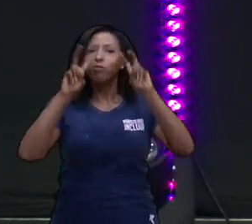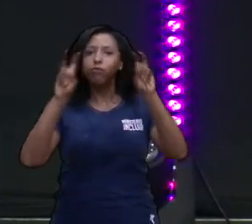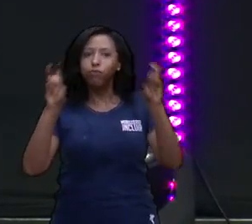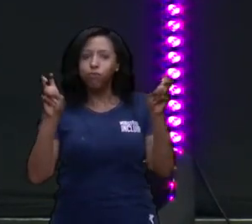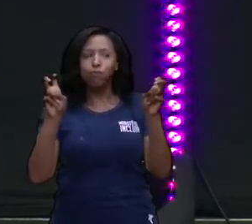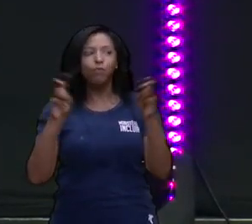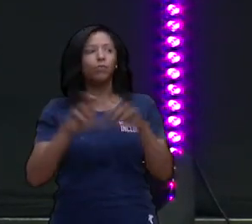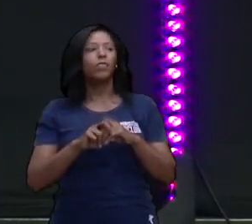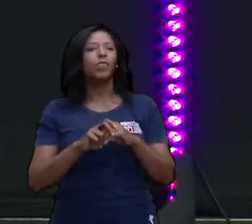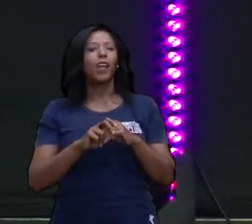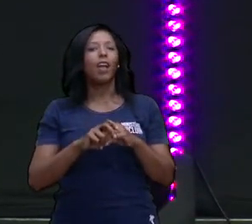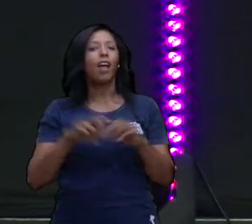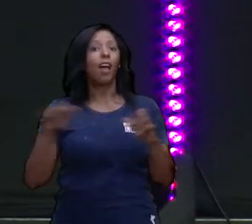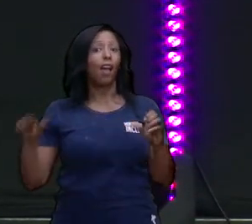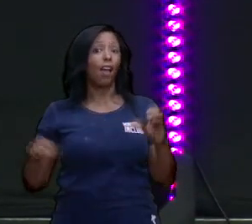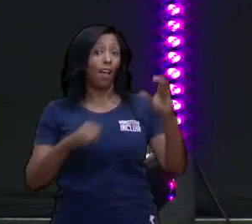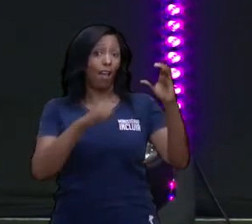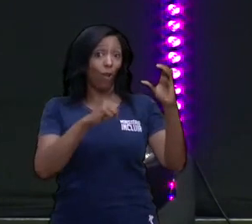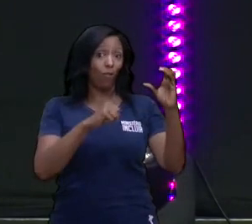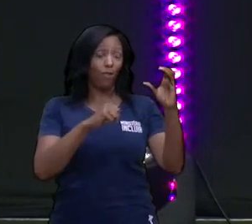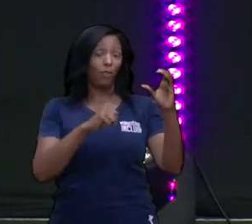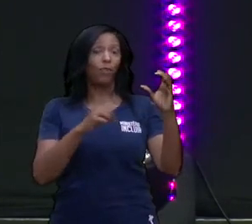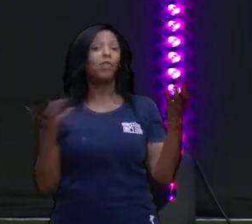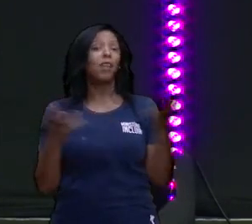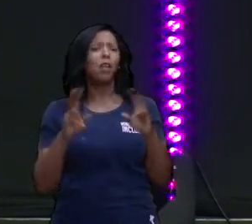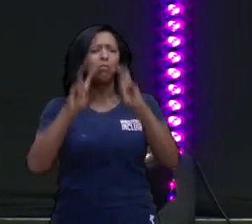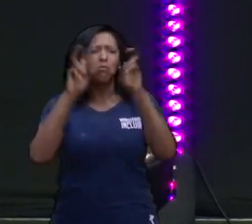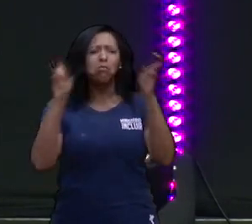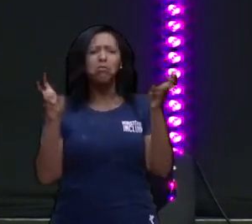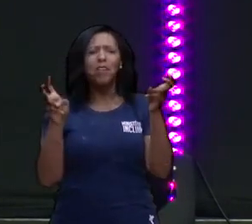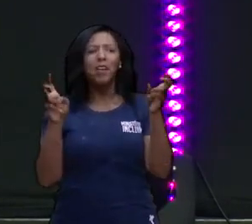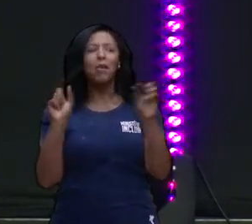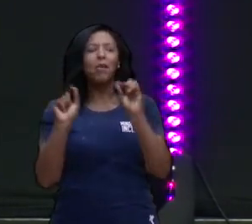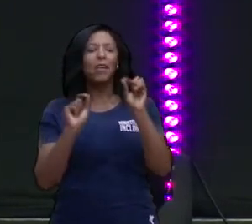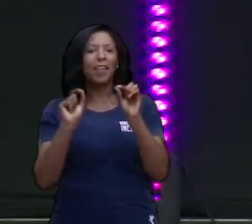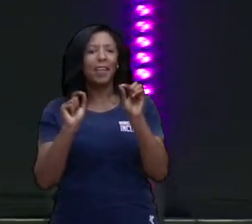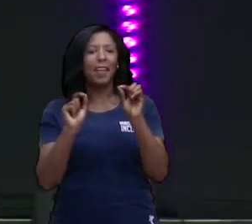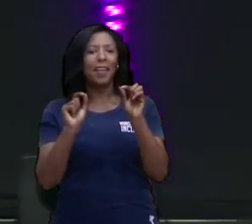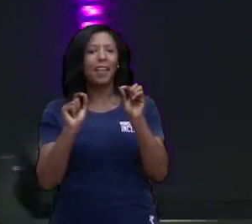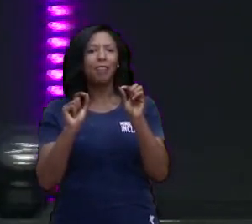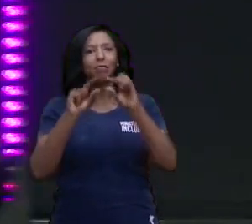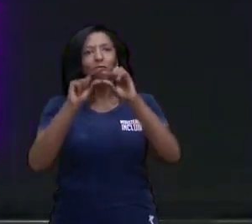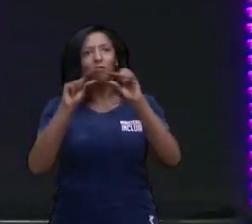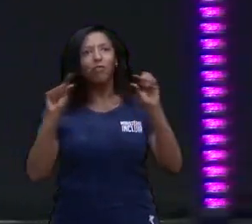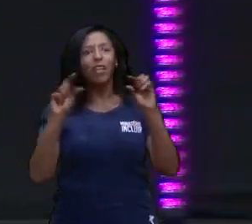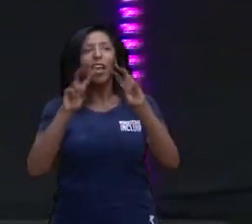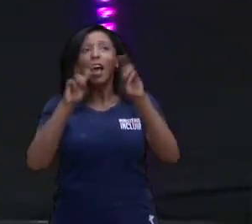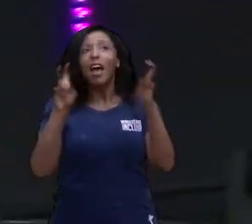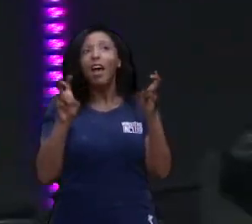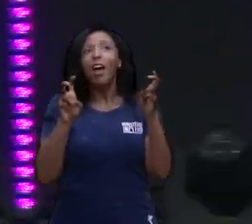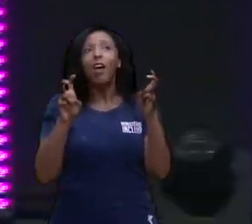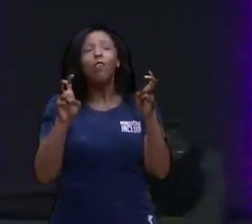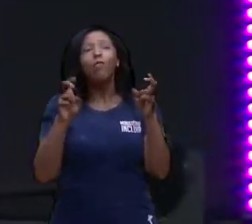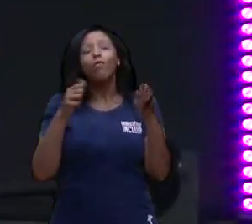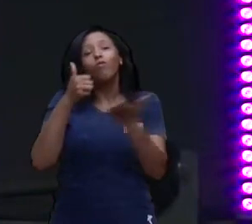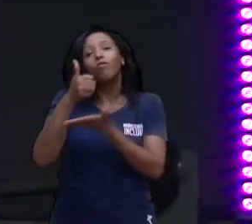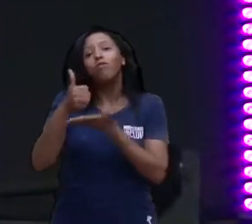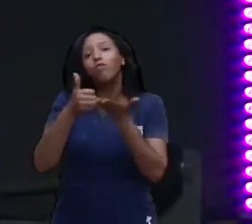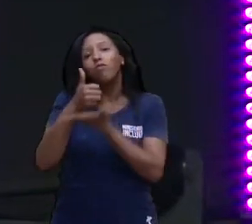o alfa e na campanha Alfa e nós estamos falando sobre os princípios fundamentais do